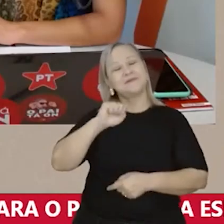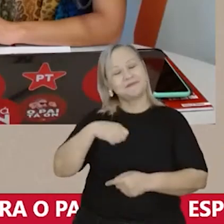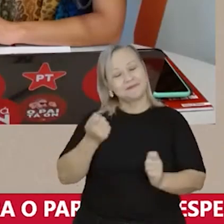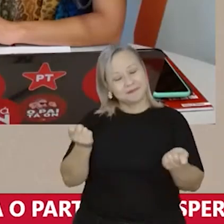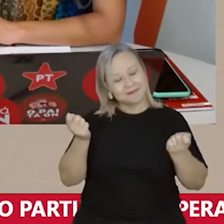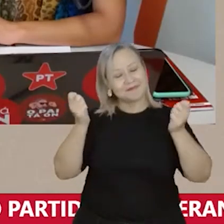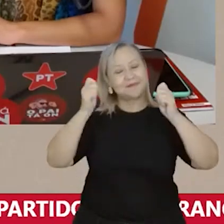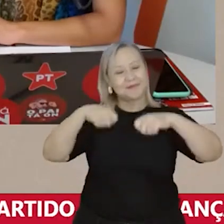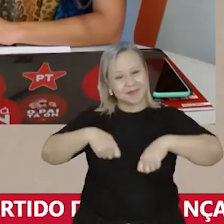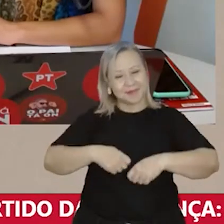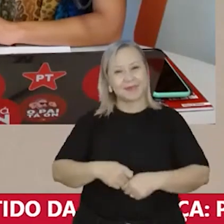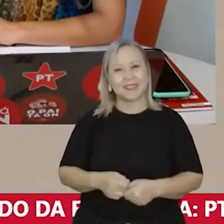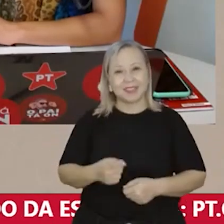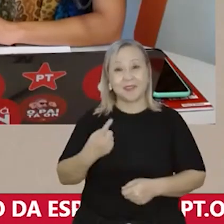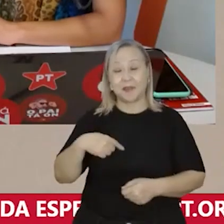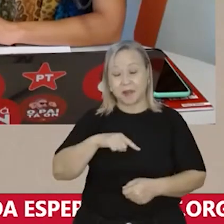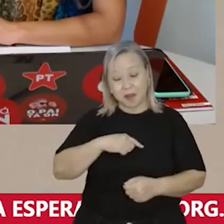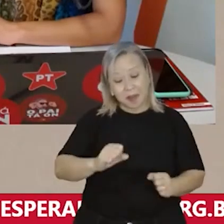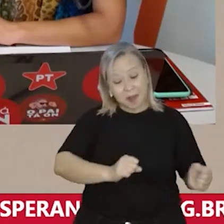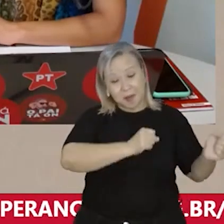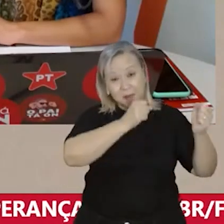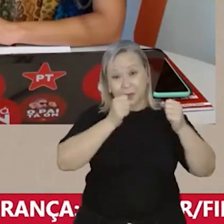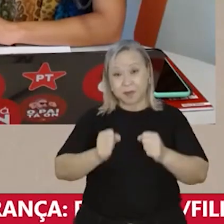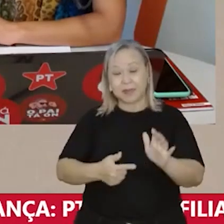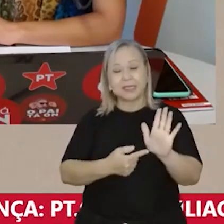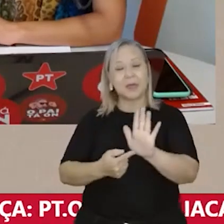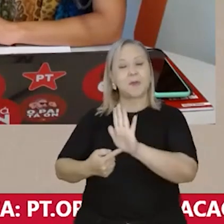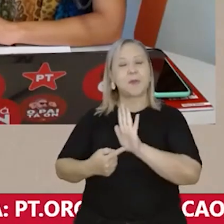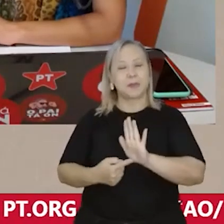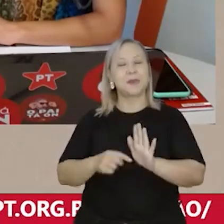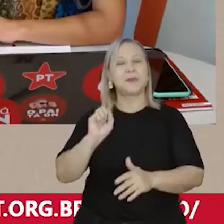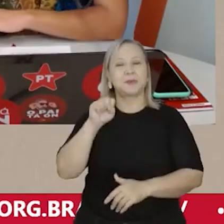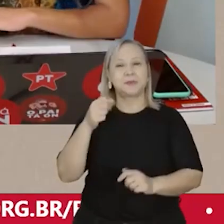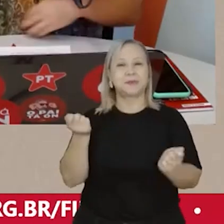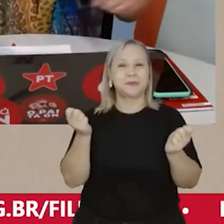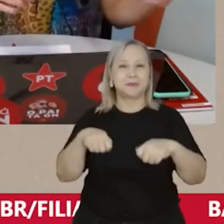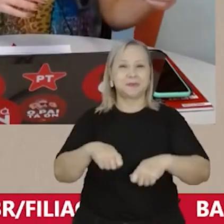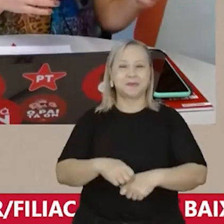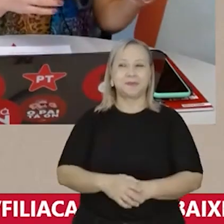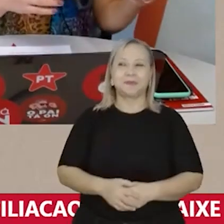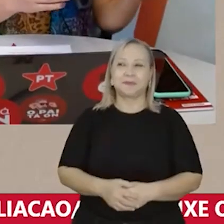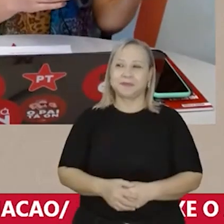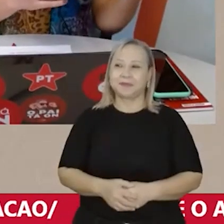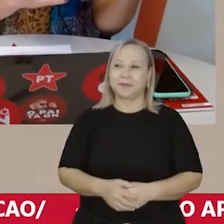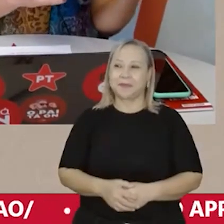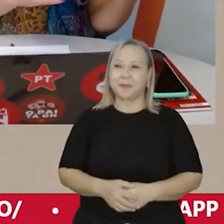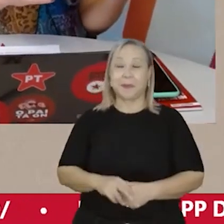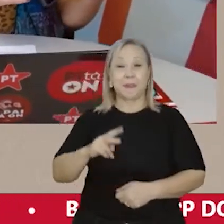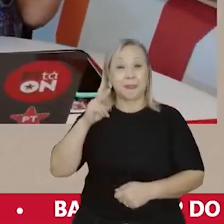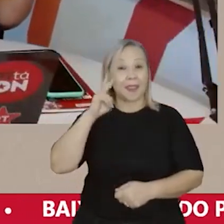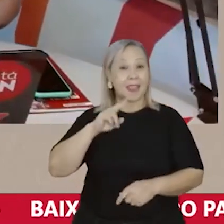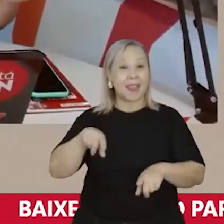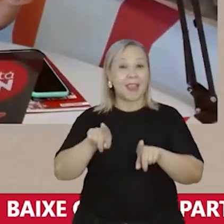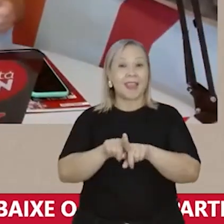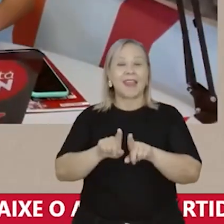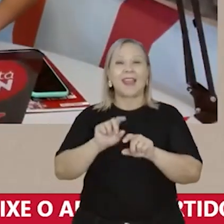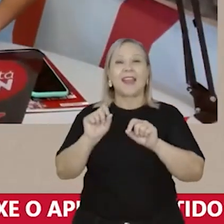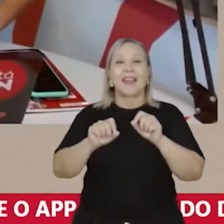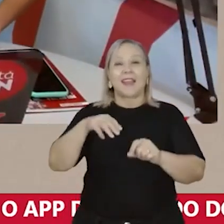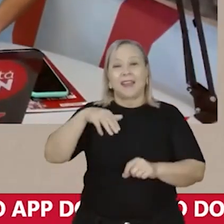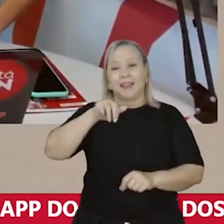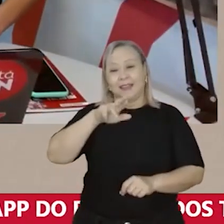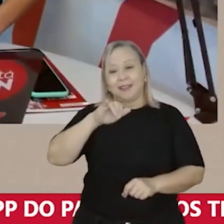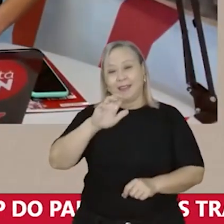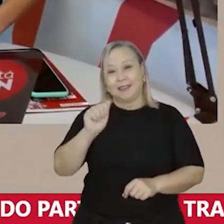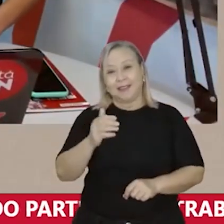possível, sim, nós podemos, já mostramos isso. Eu lembrei também da Maria